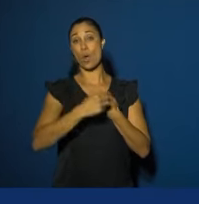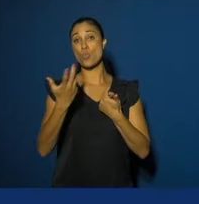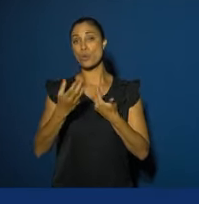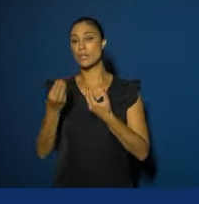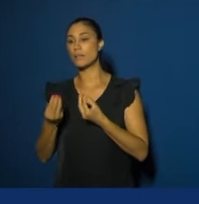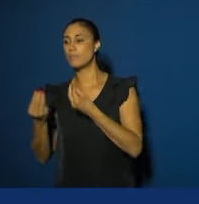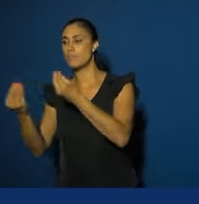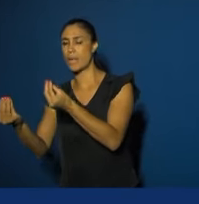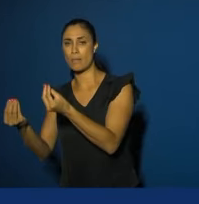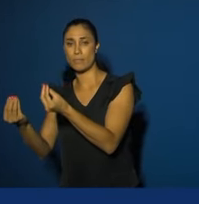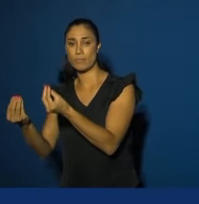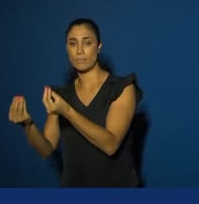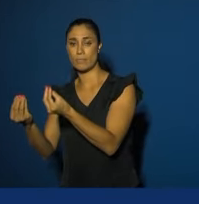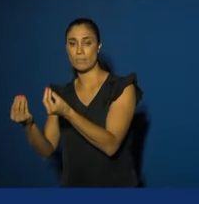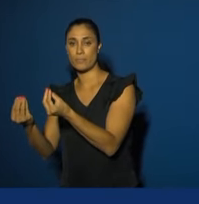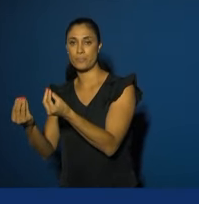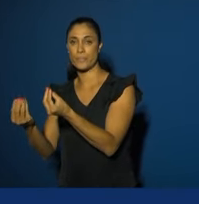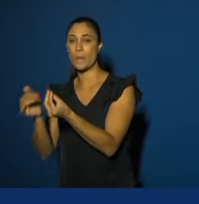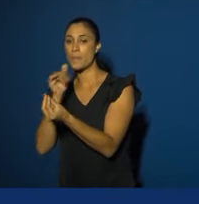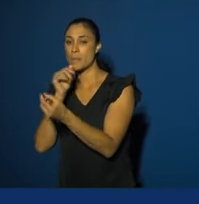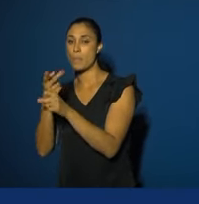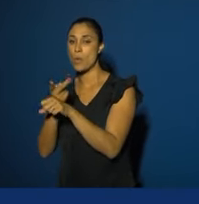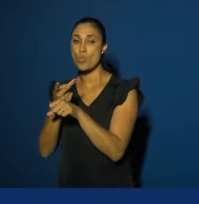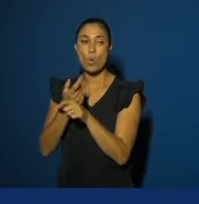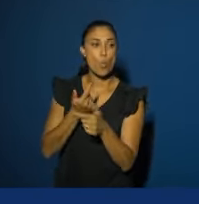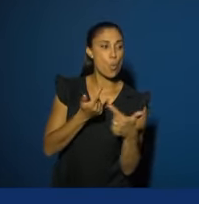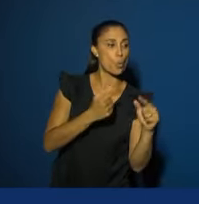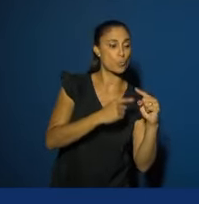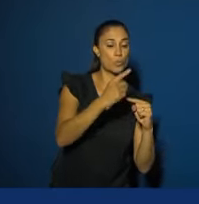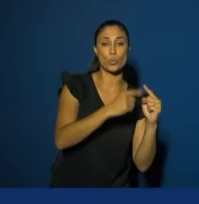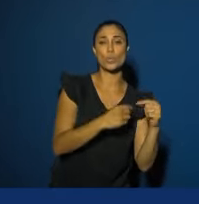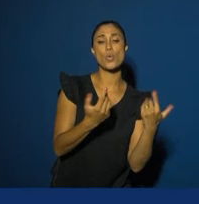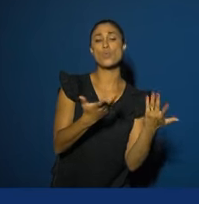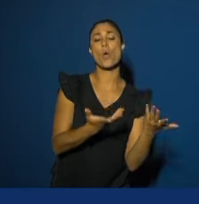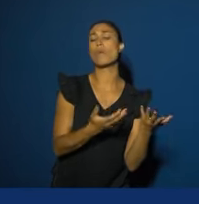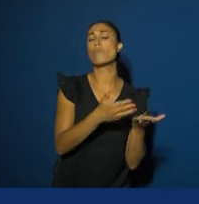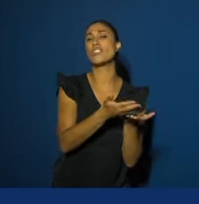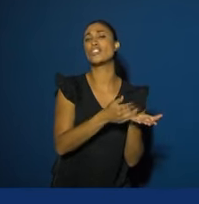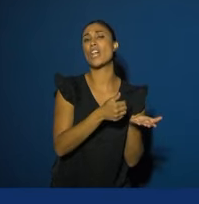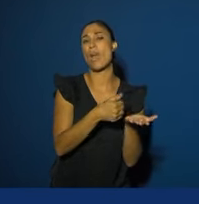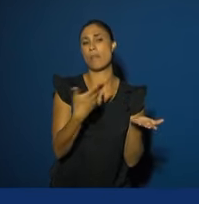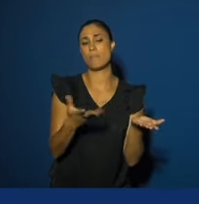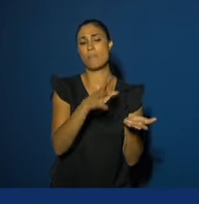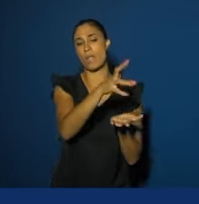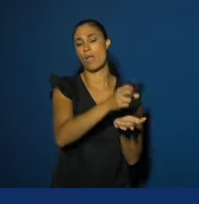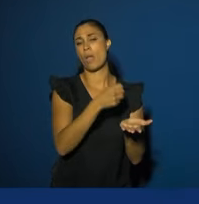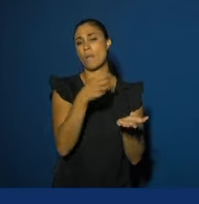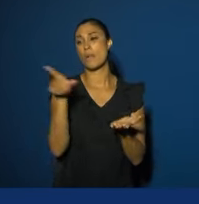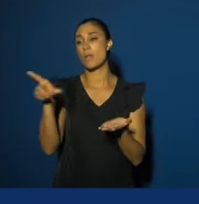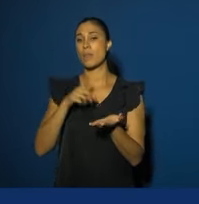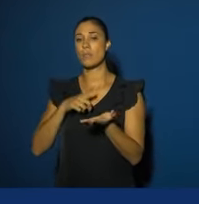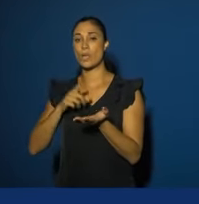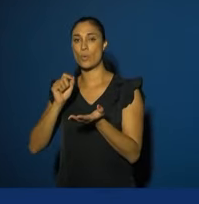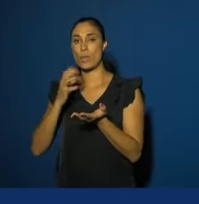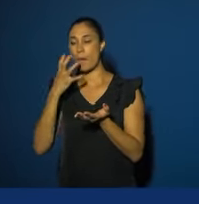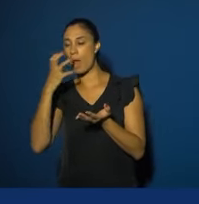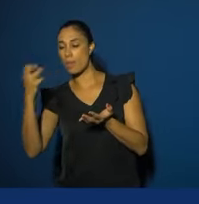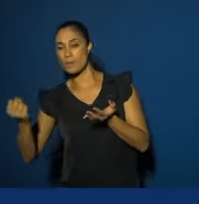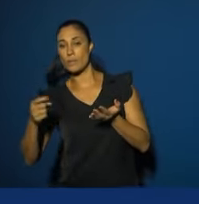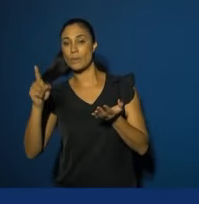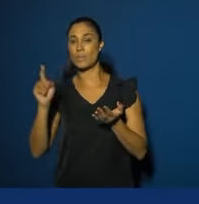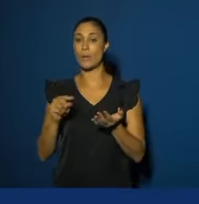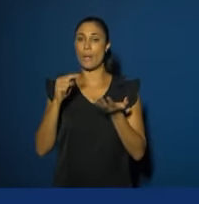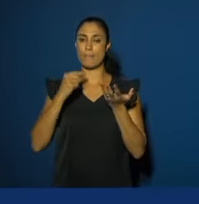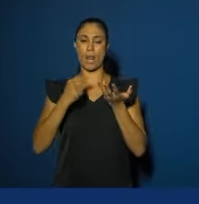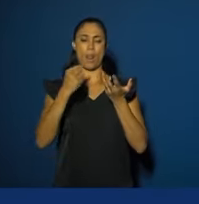recebe já os clientes que vão procurar o produto e qual o produto que vai retirar para que ele possa ter uma uma atração então é uma